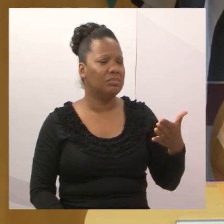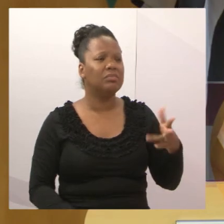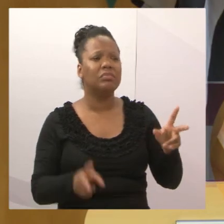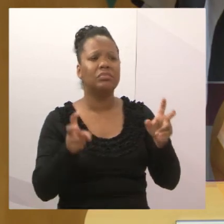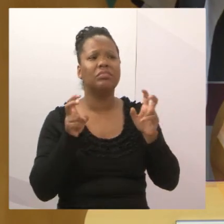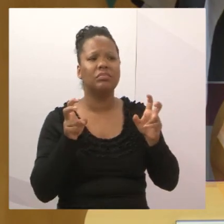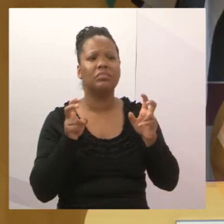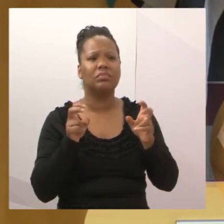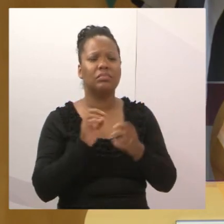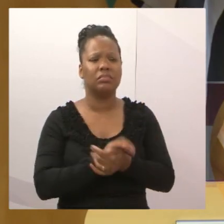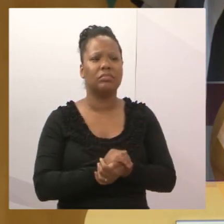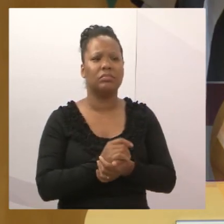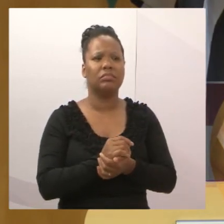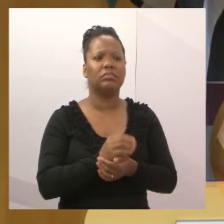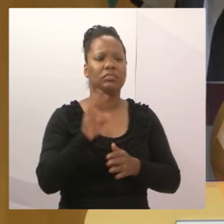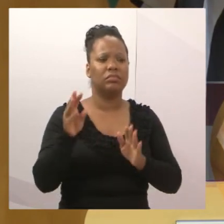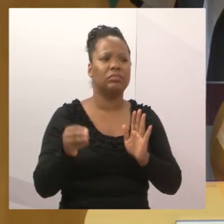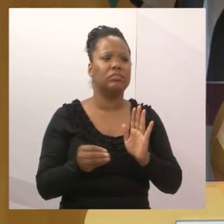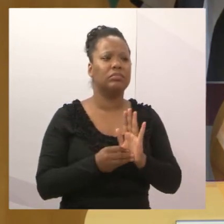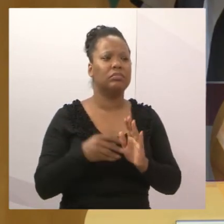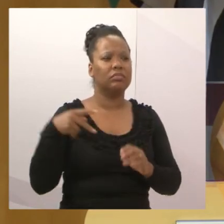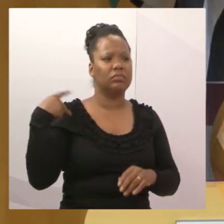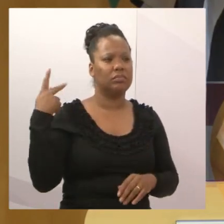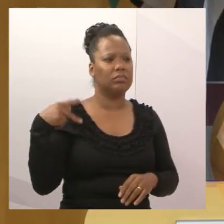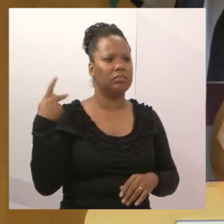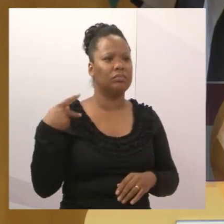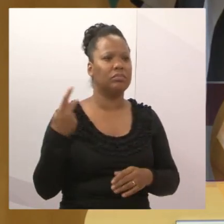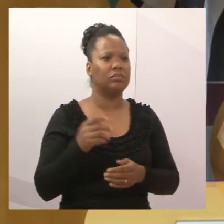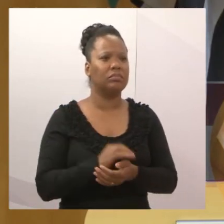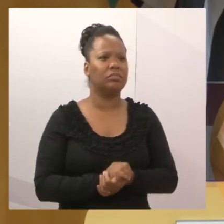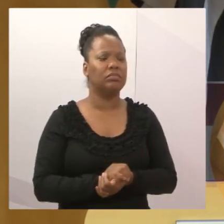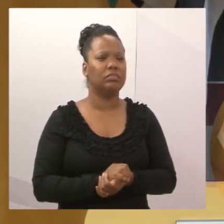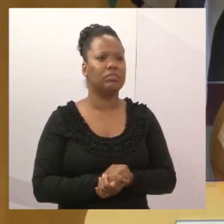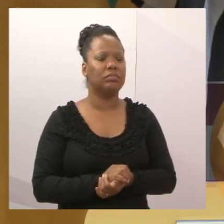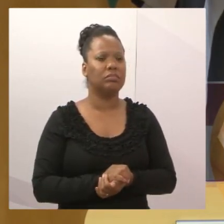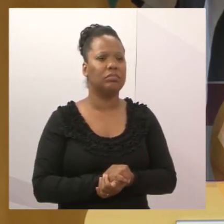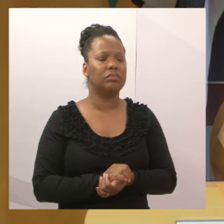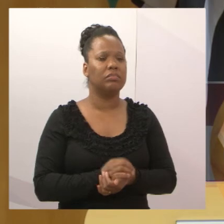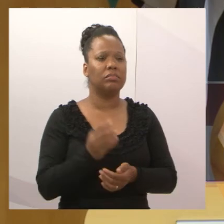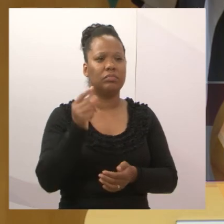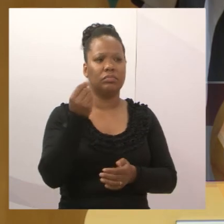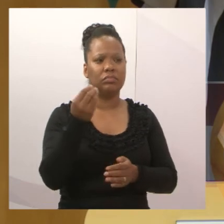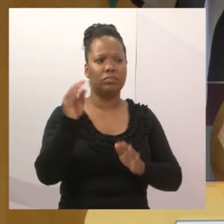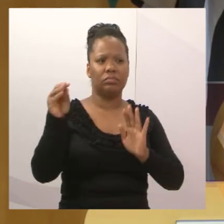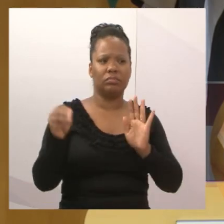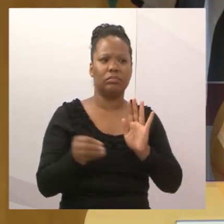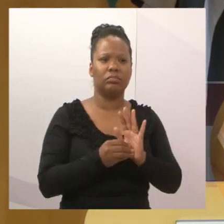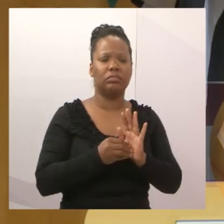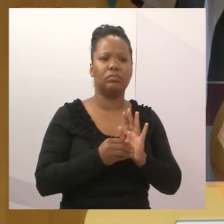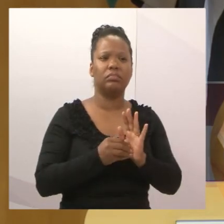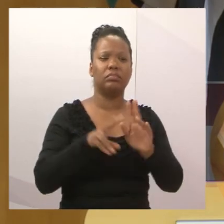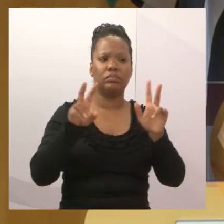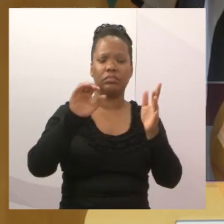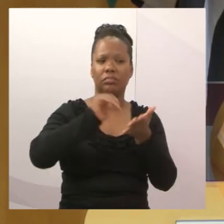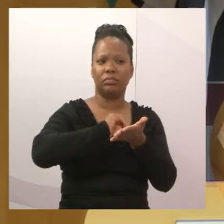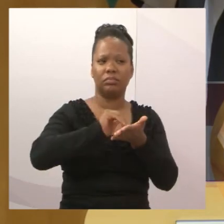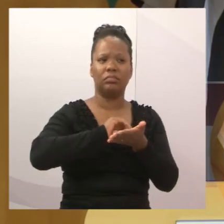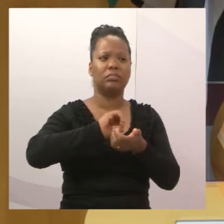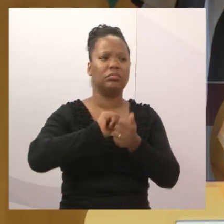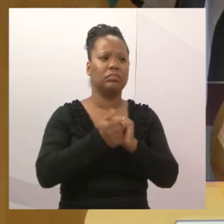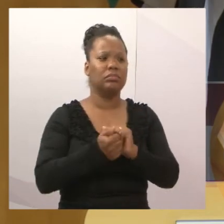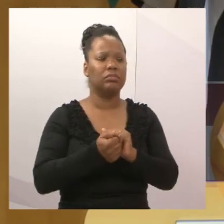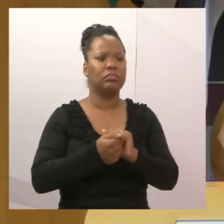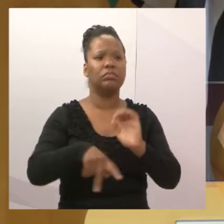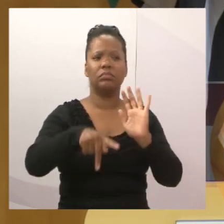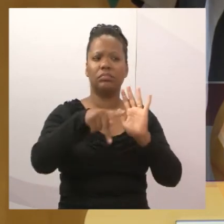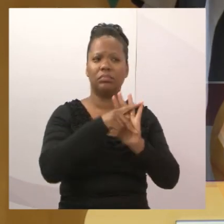Perceba o seguinte, emenda parlamentar. Eu direcionei uma emenda parlamentar para a Secretaria de Esporte, para fazer um